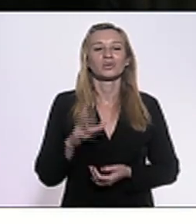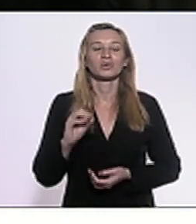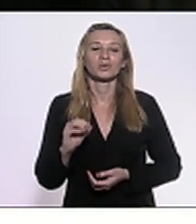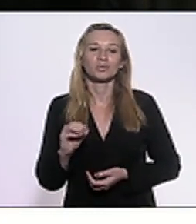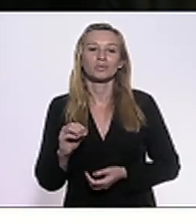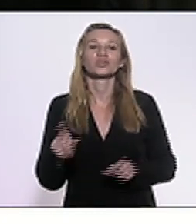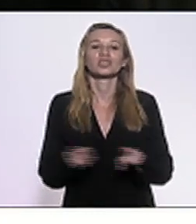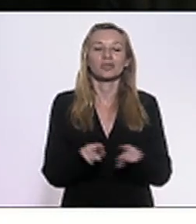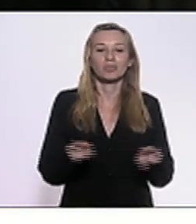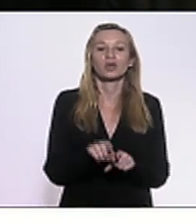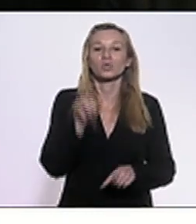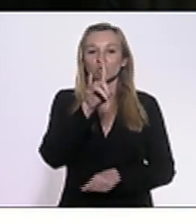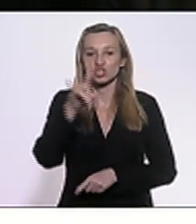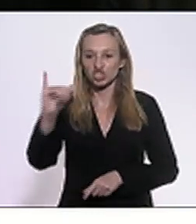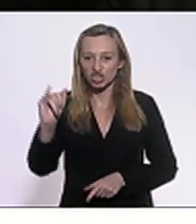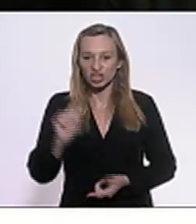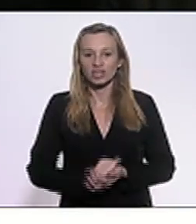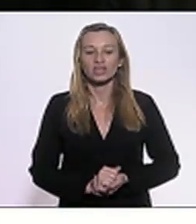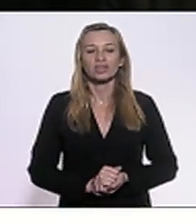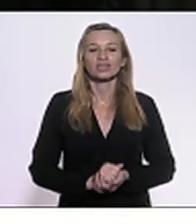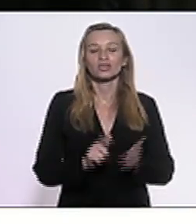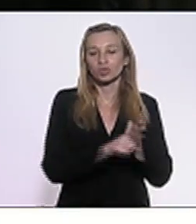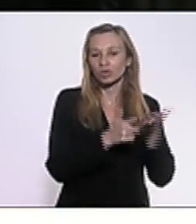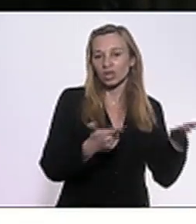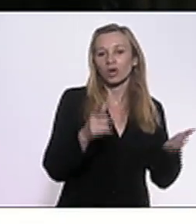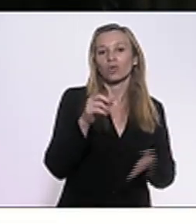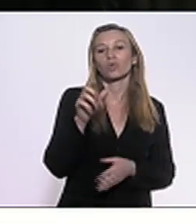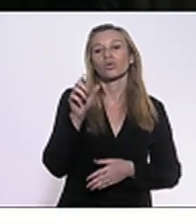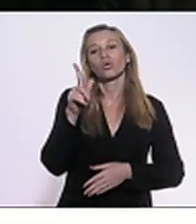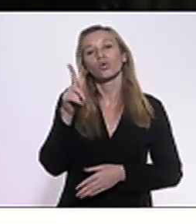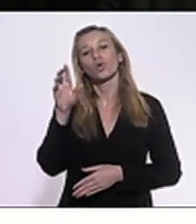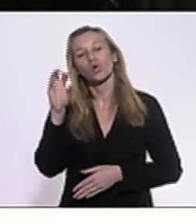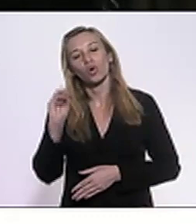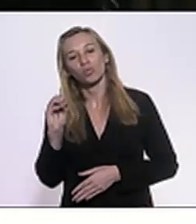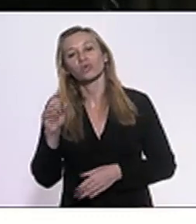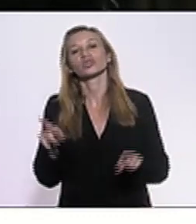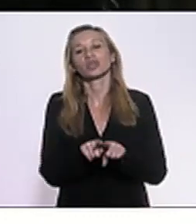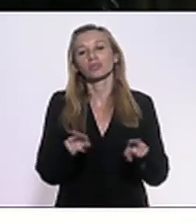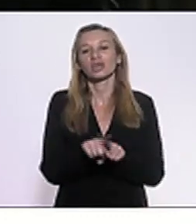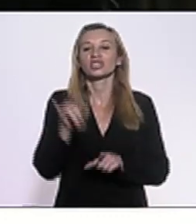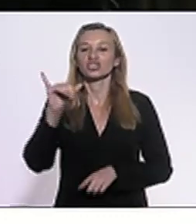Dia. No Globo e Extra é um caminho só, o Dia.